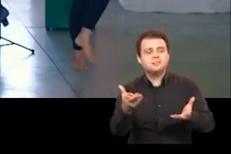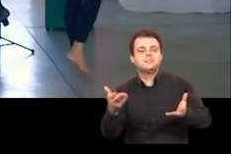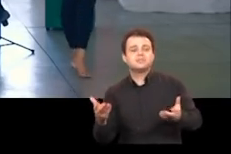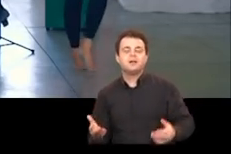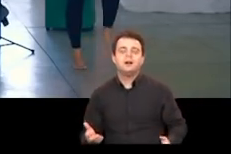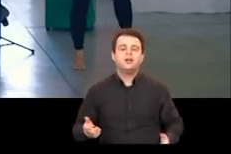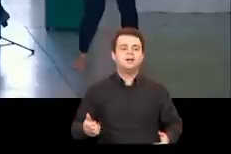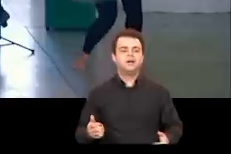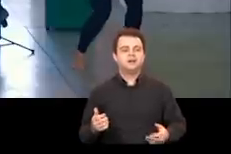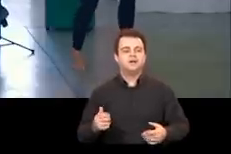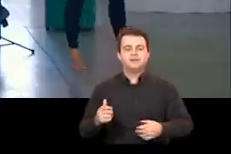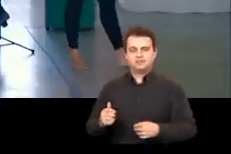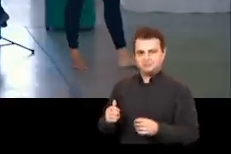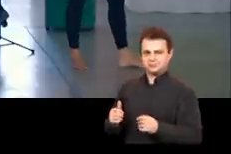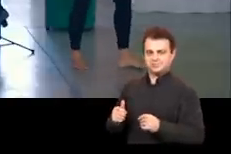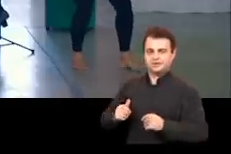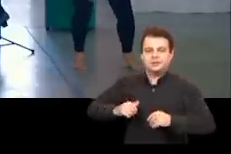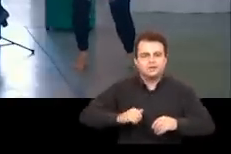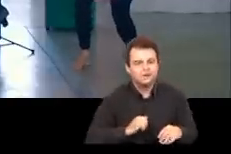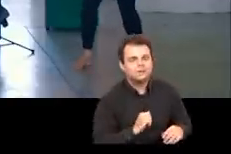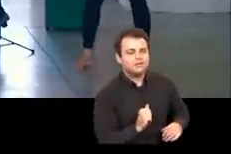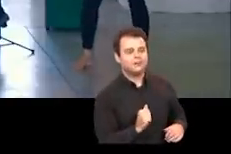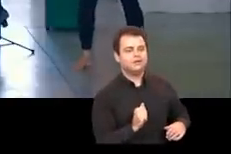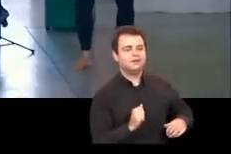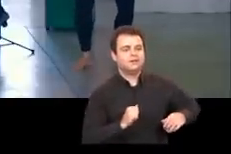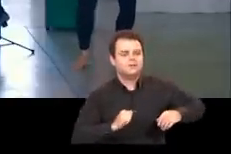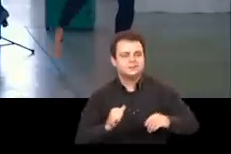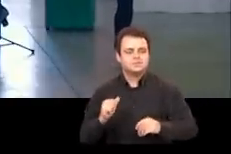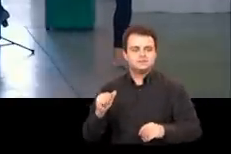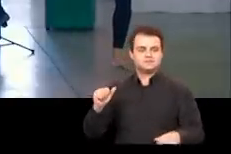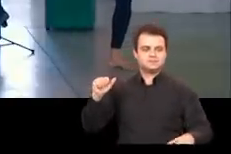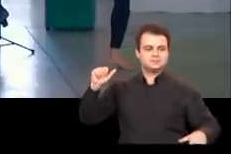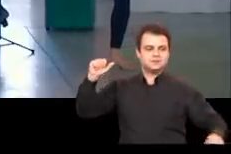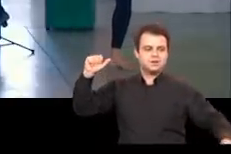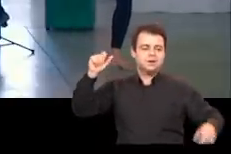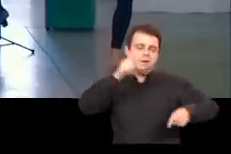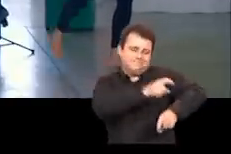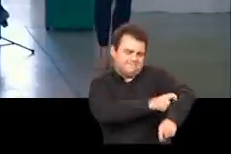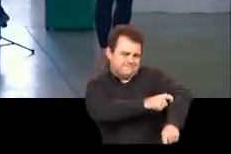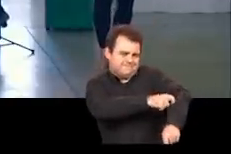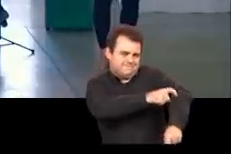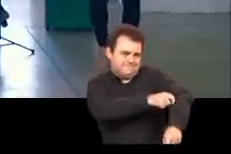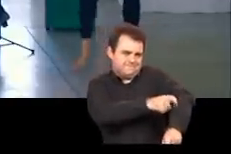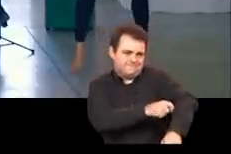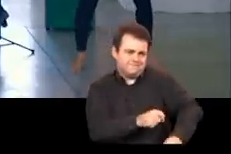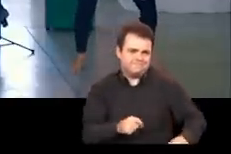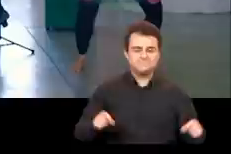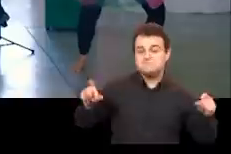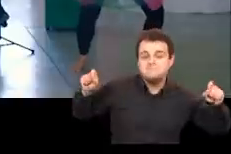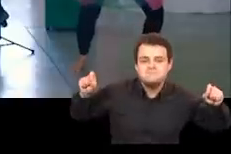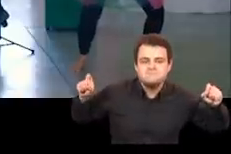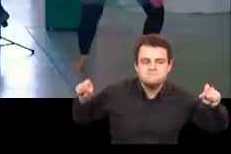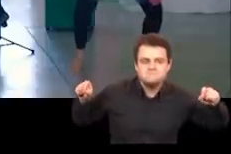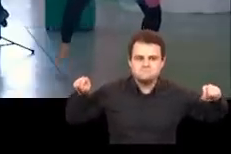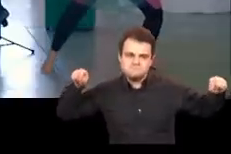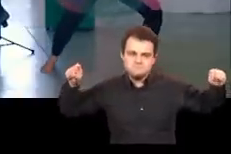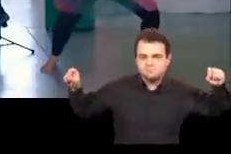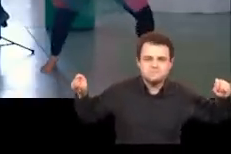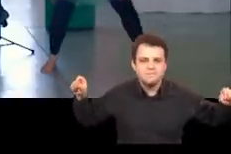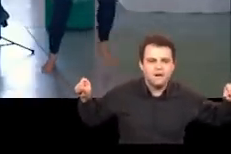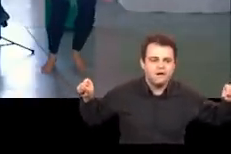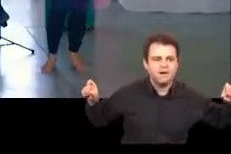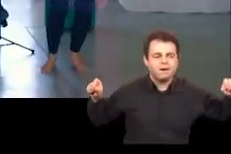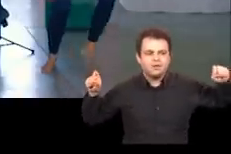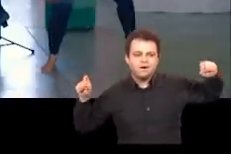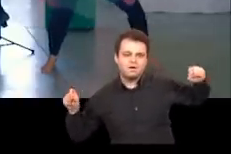sabe dançar. Rebola pra lá, rebola pra cá, belisca o meu pé assim. E mexe o olho e